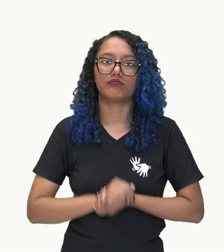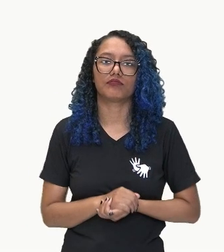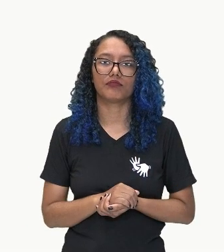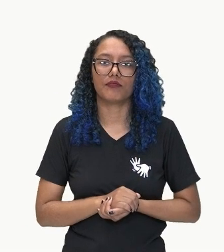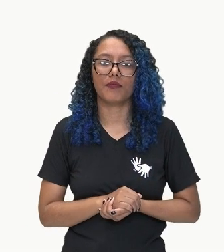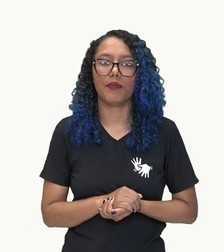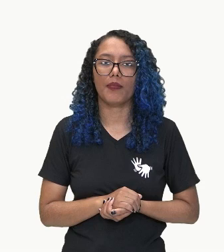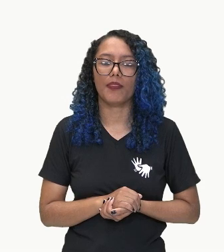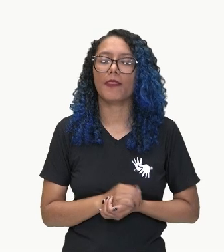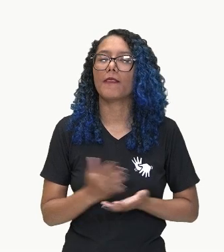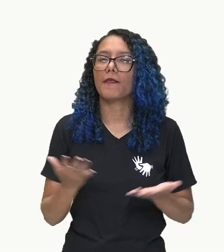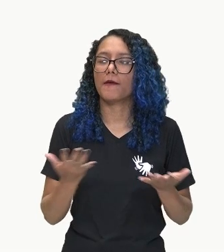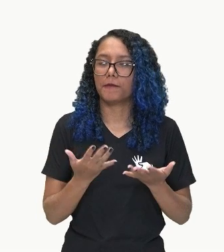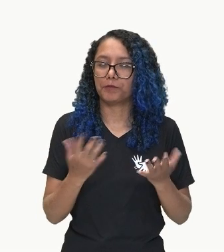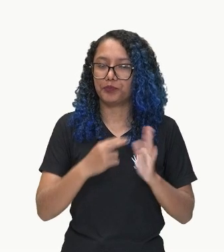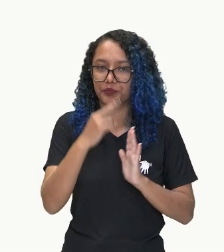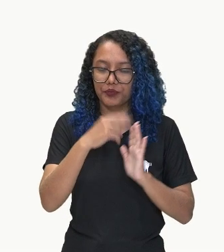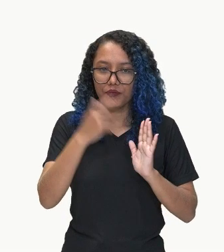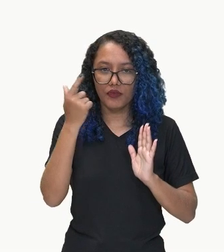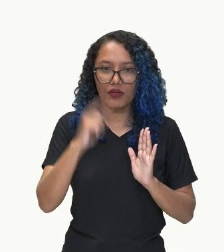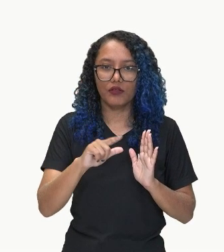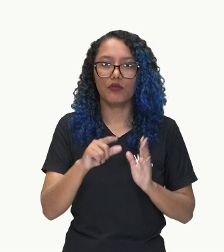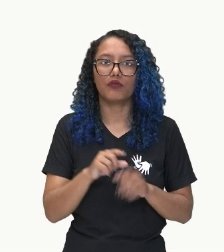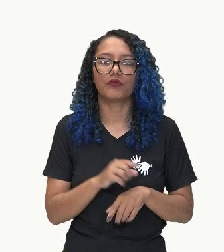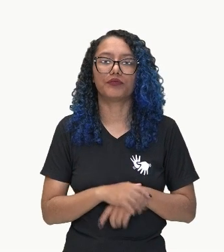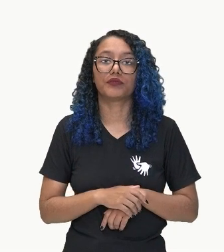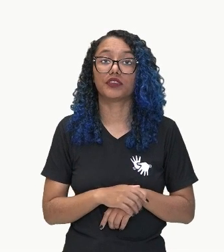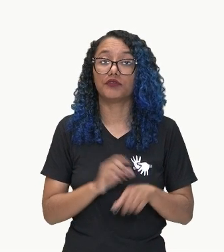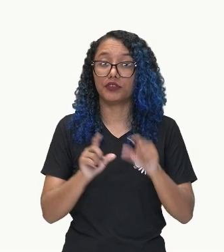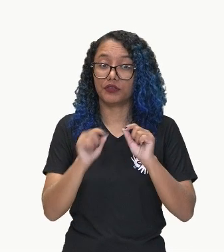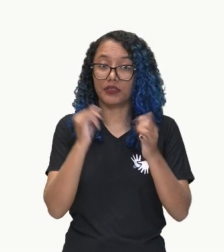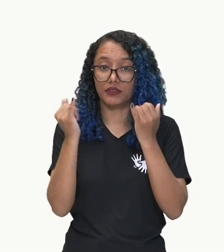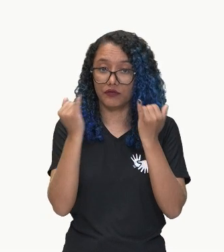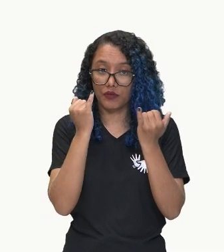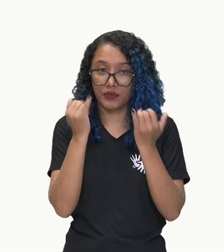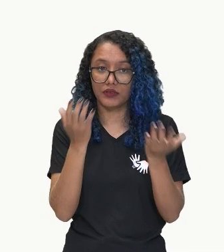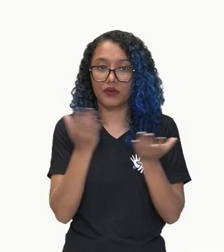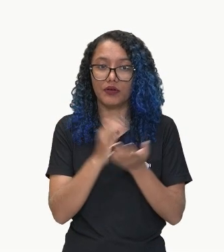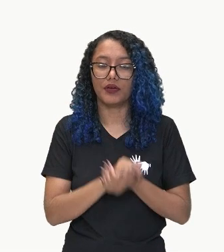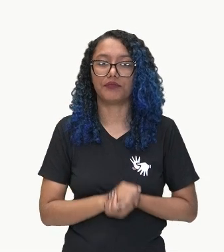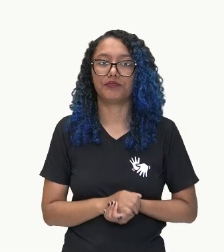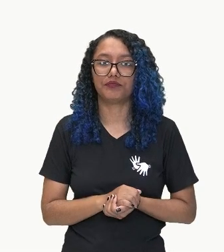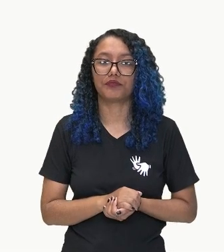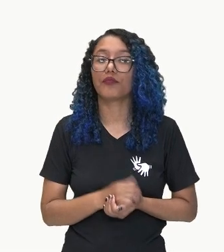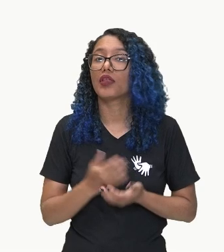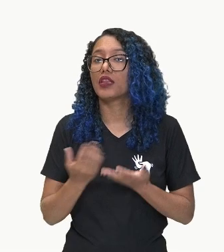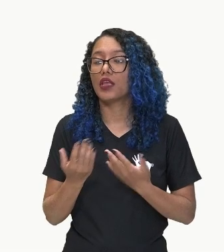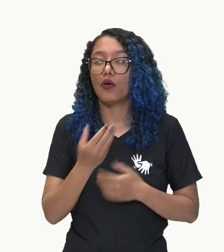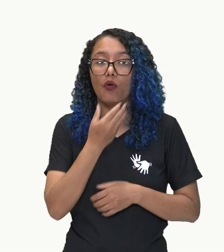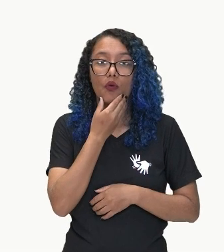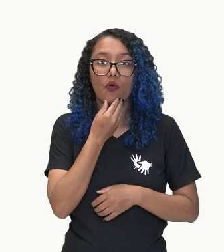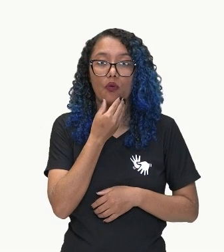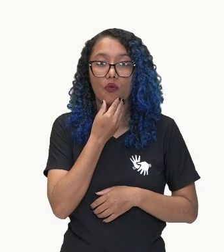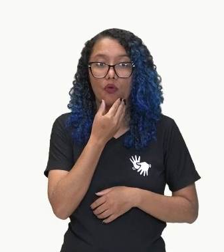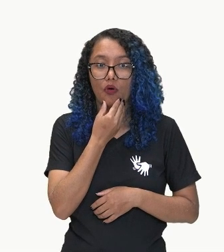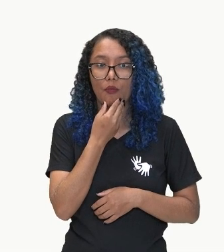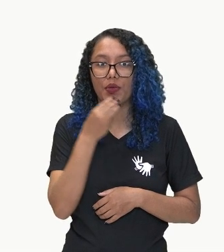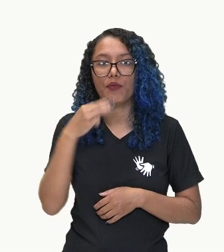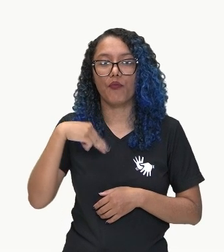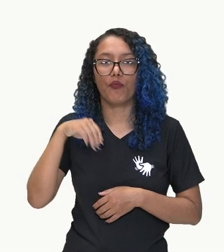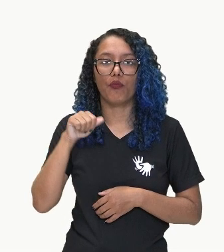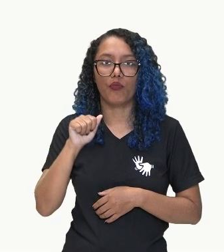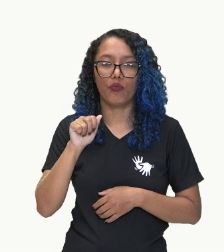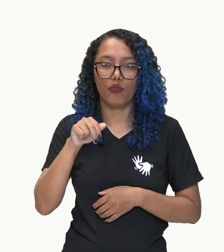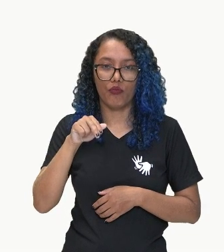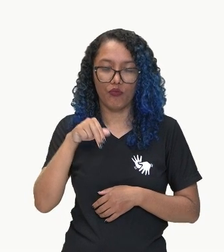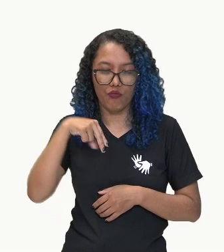algumas informações. O Murilo, que é avô da Alice, do João e da Bianca, ele vai